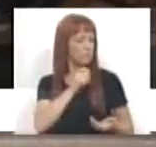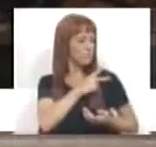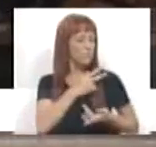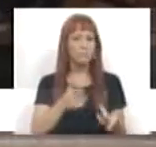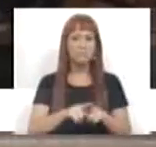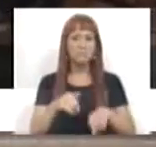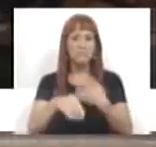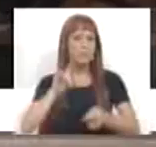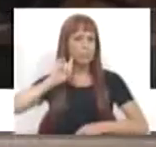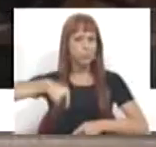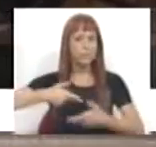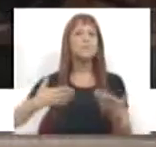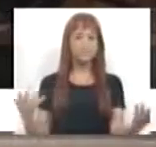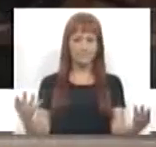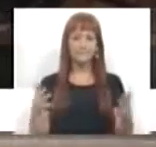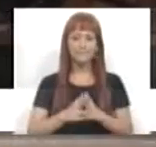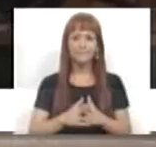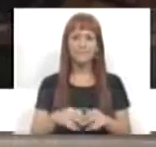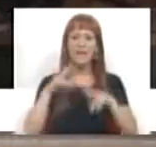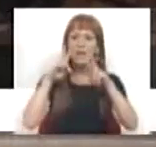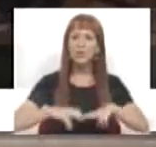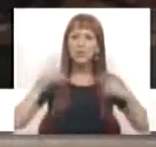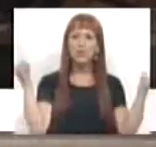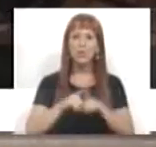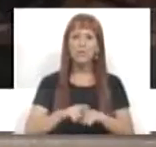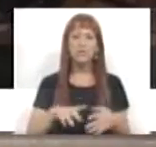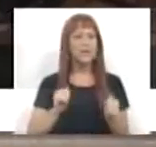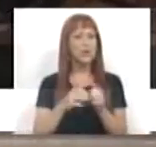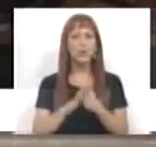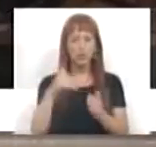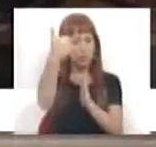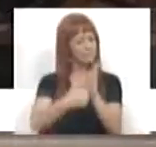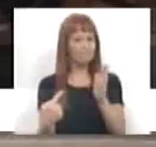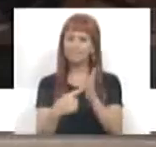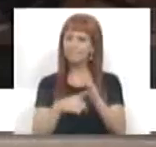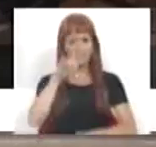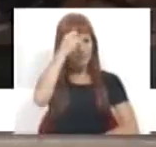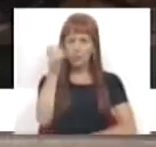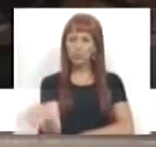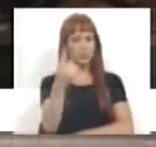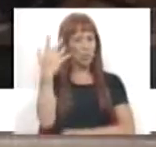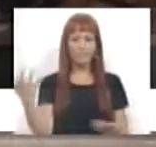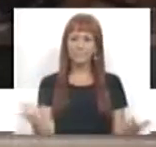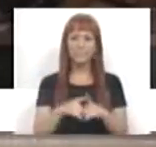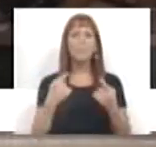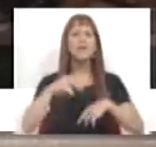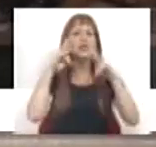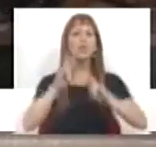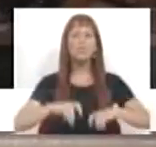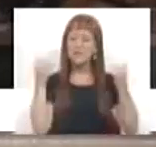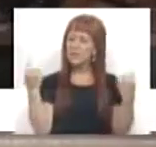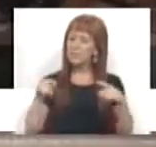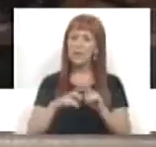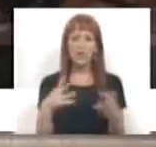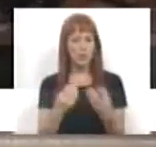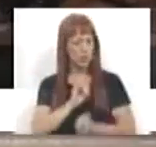propinas vinha então violar. Descobrimos que nem tudo o que está na Constituição é respeitado. Mas descobrimos também que